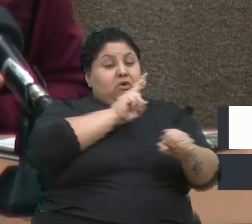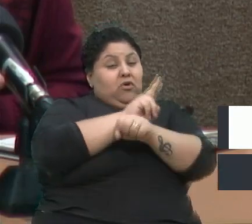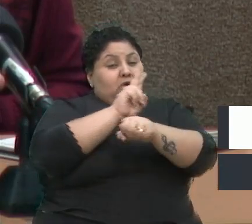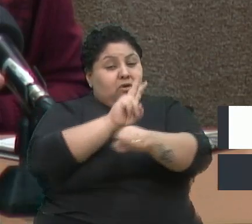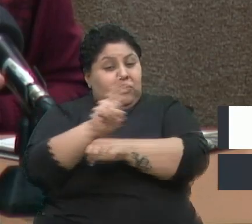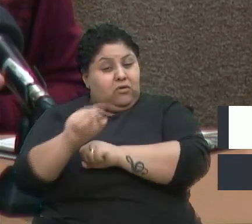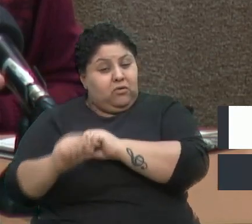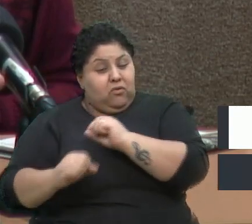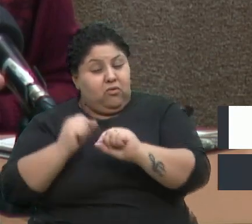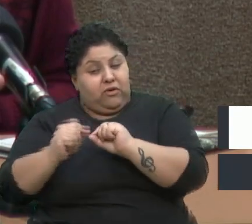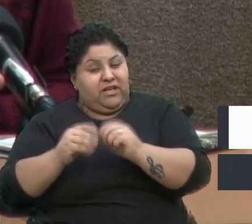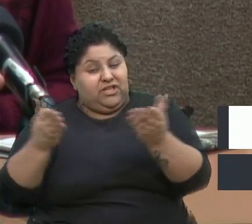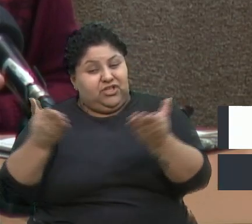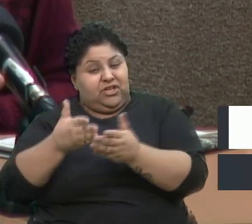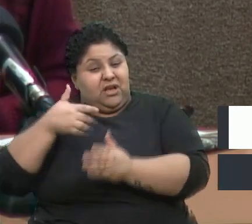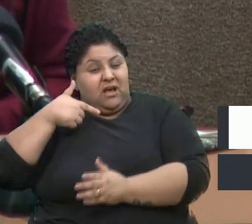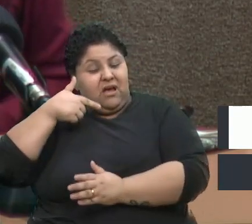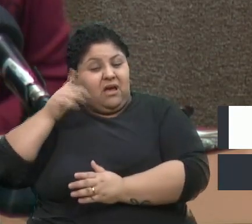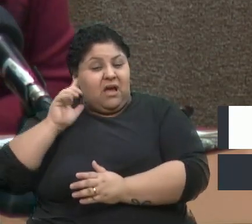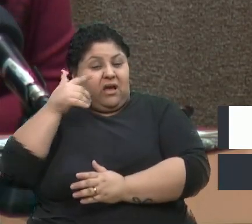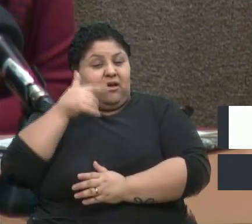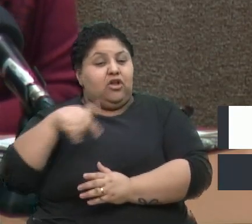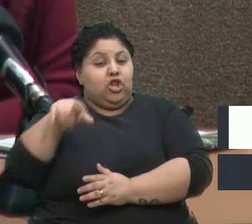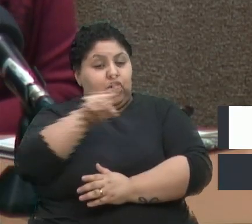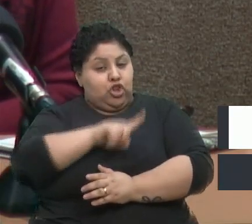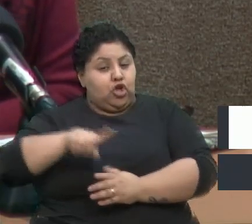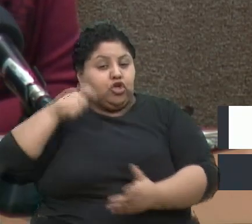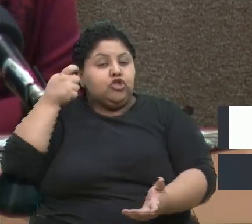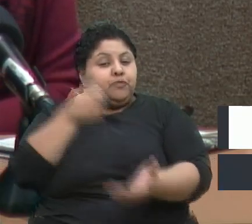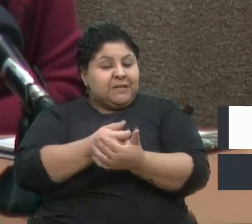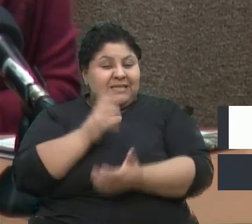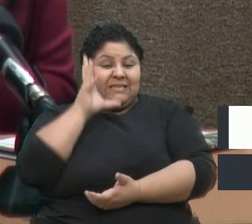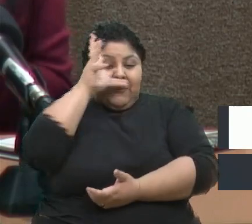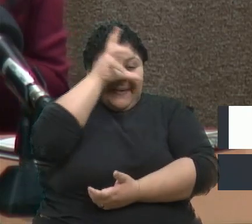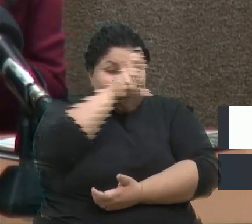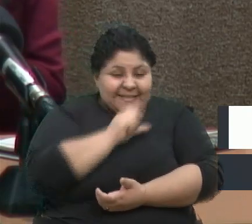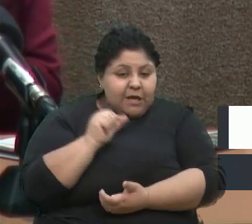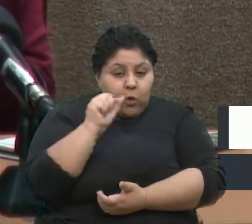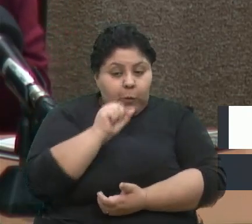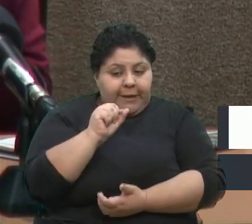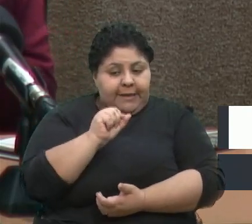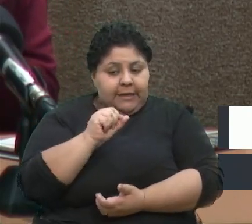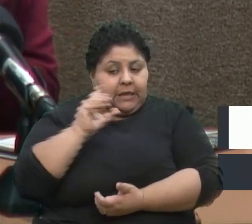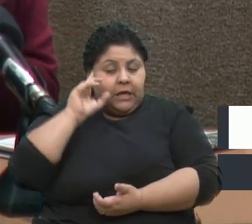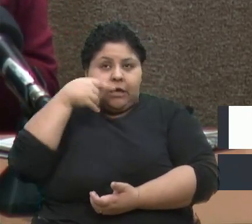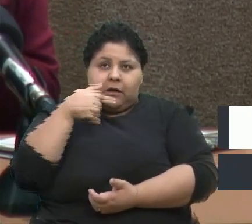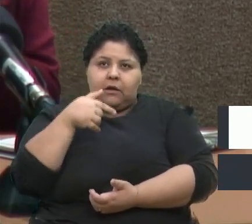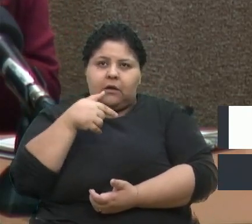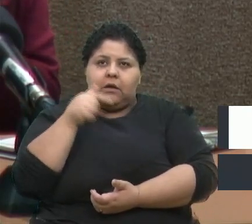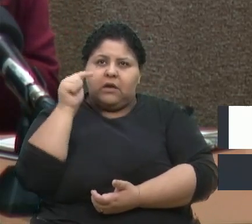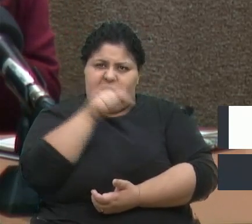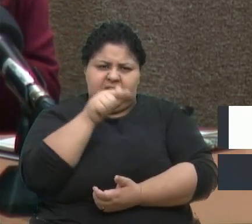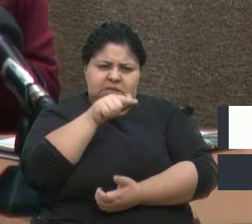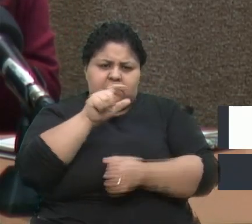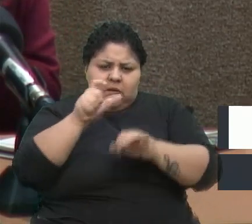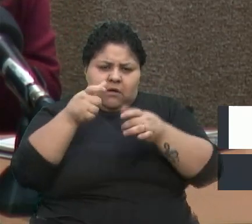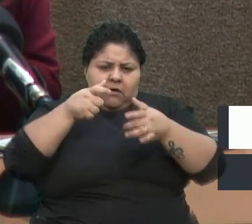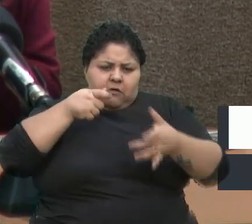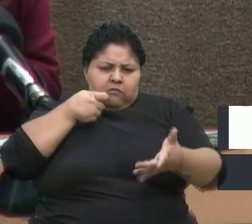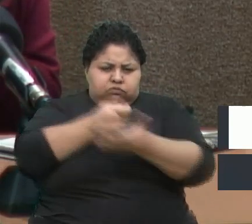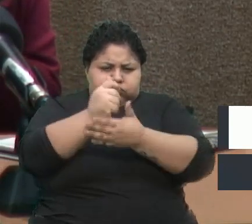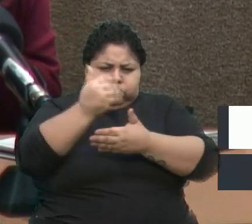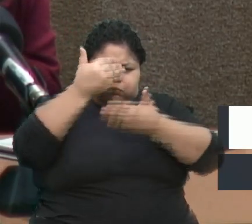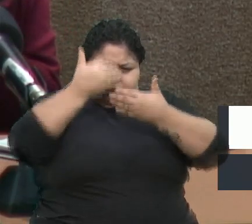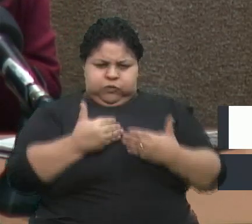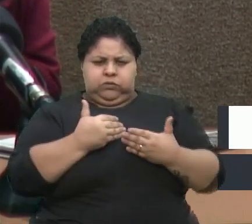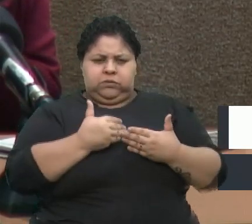com isso, nós somos obrigados a aprender com o que aconteceu, porque esse enfrentamento, essa afronta com o